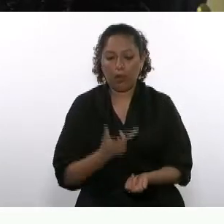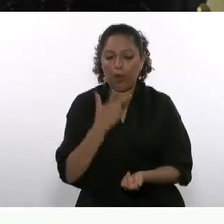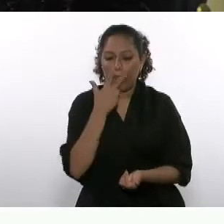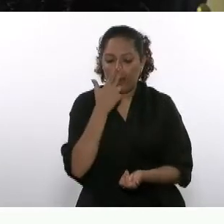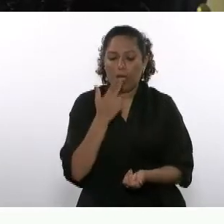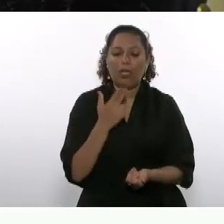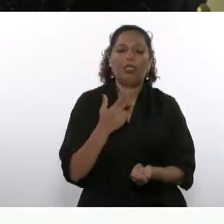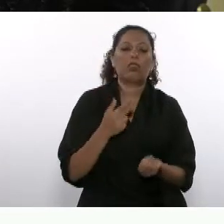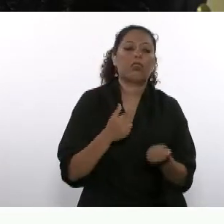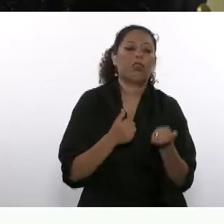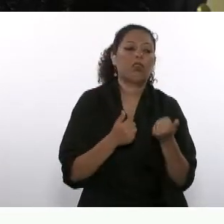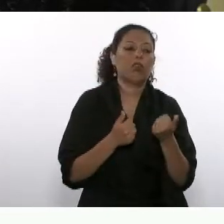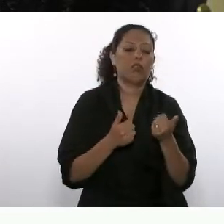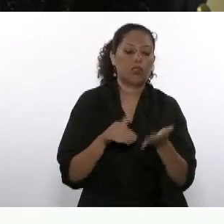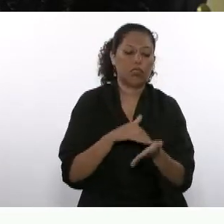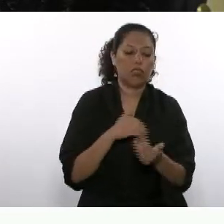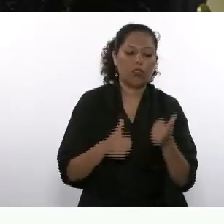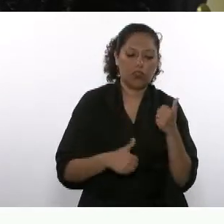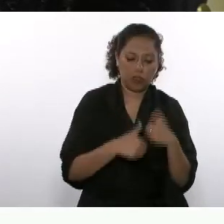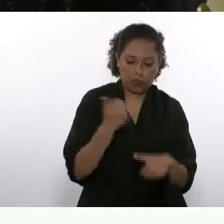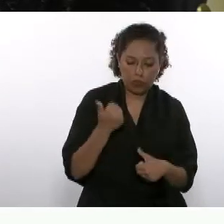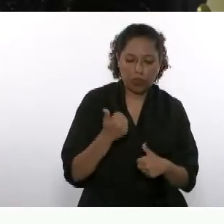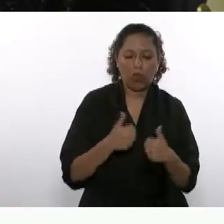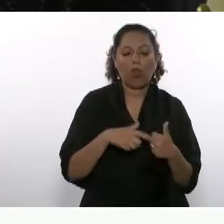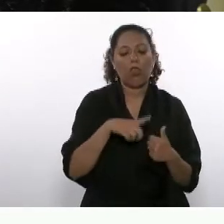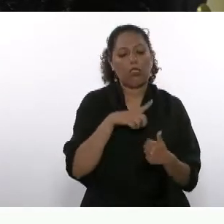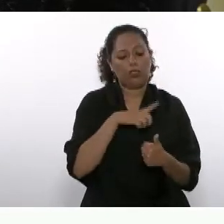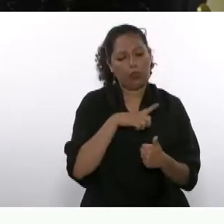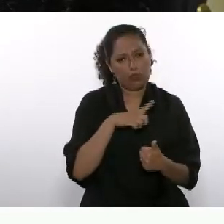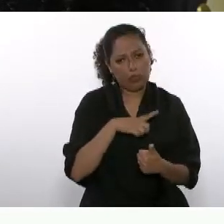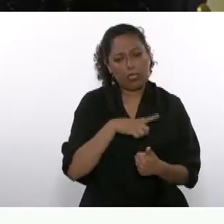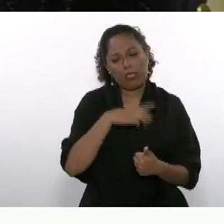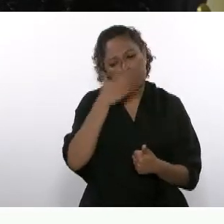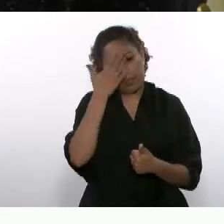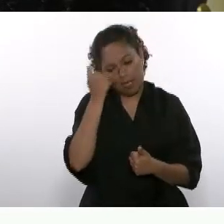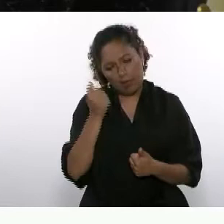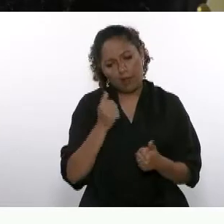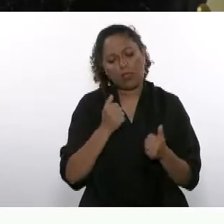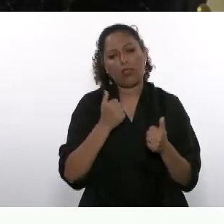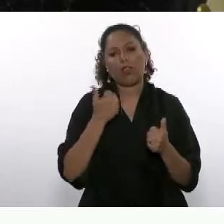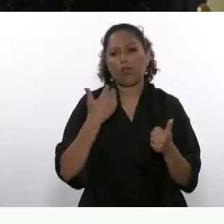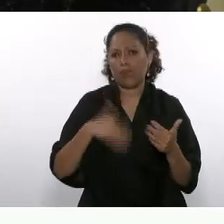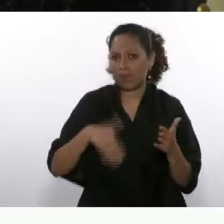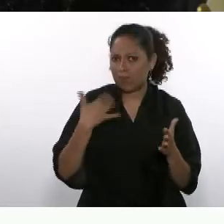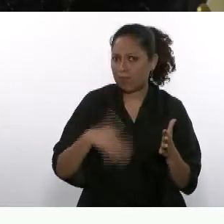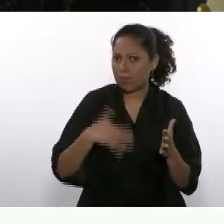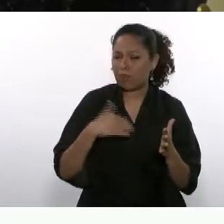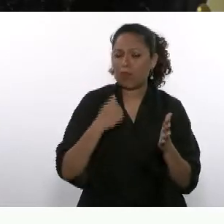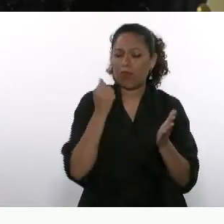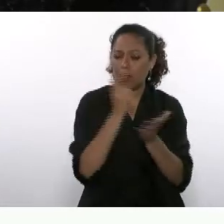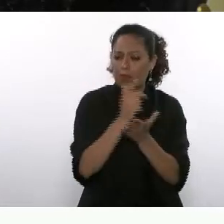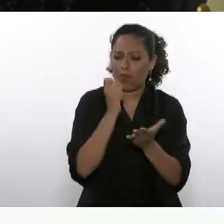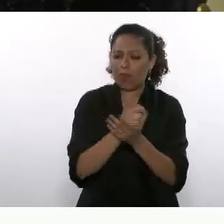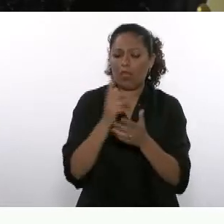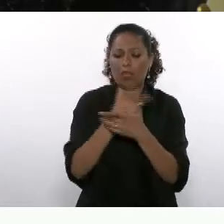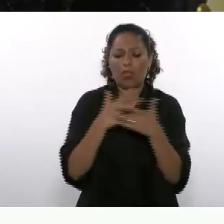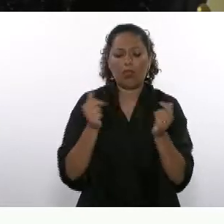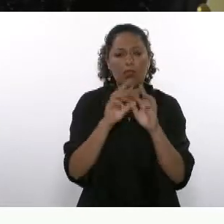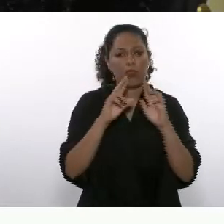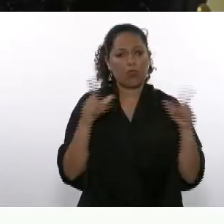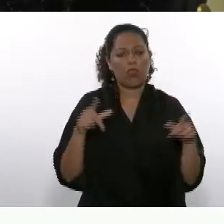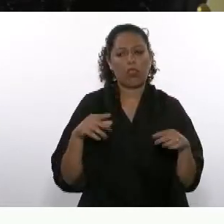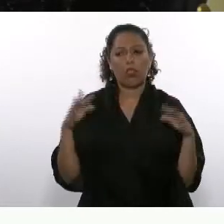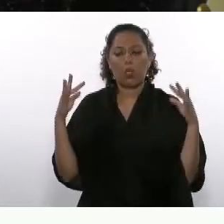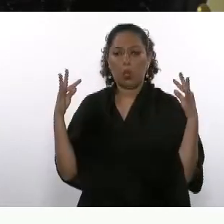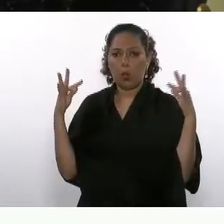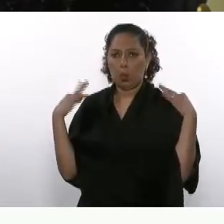tem, Vossa Excelência conhece, talvez seja o deputado dessa casa que mais conhece da matéria, tem gasto efetivo na ponta. O